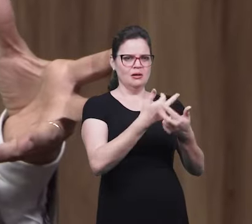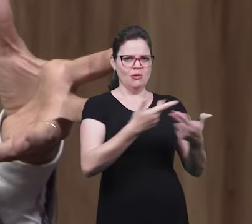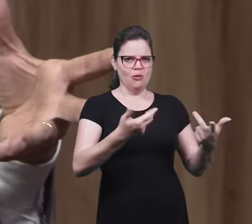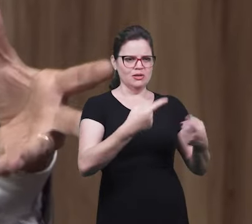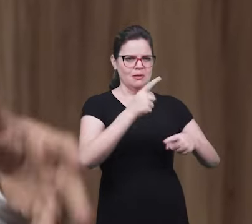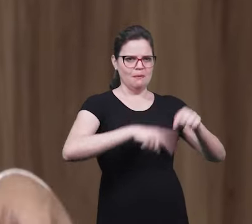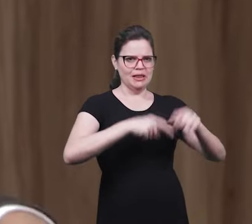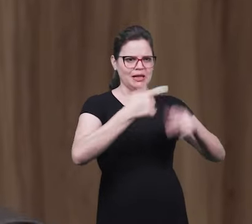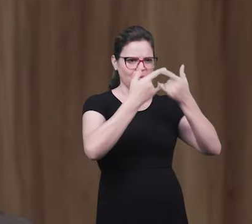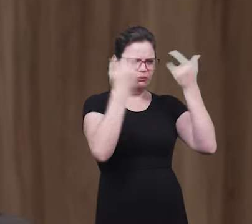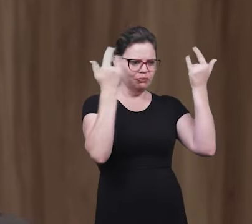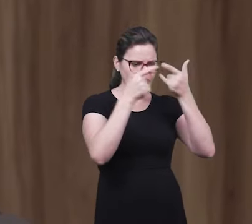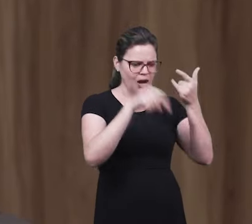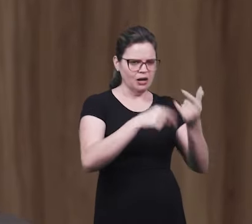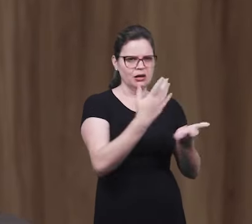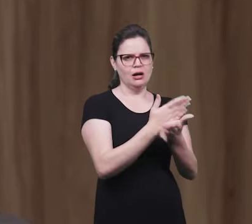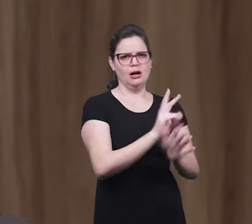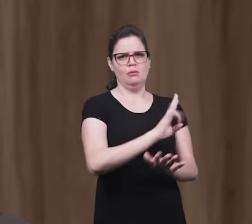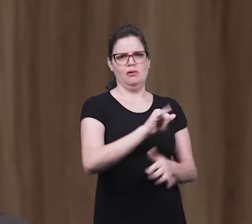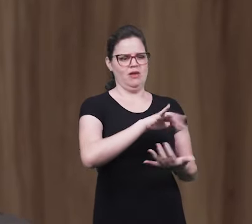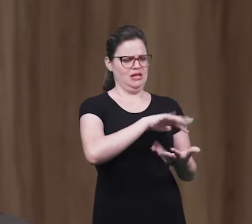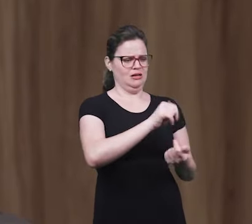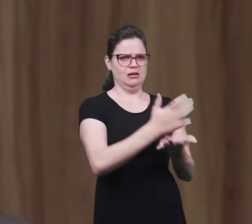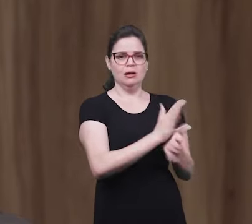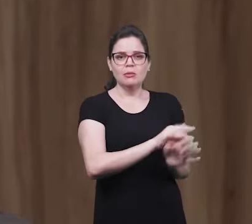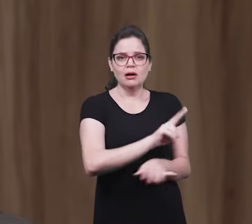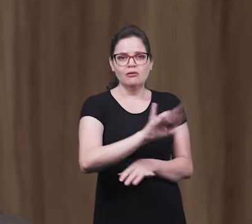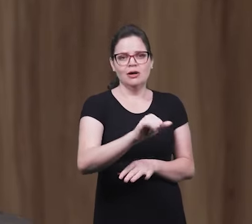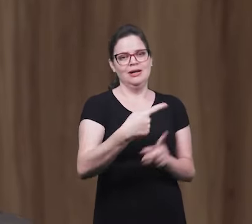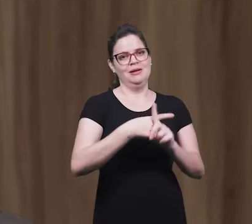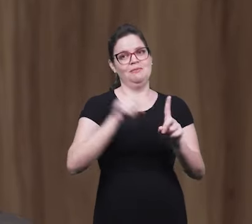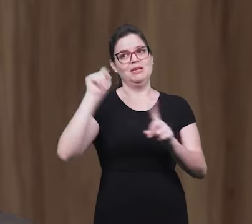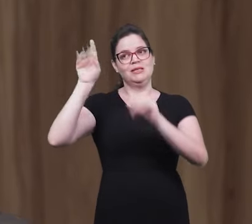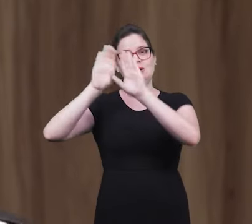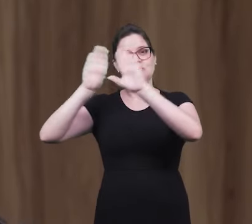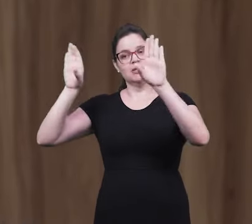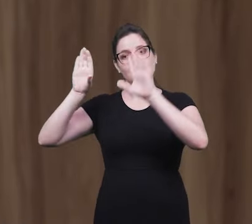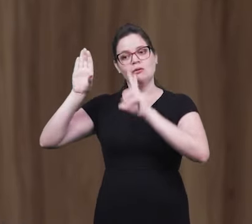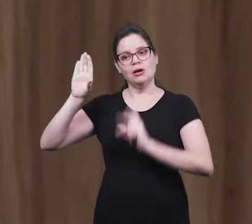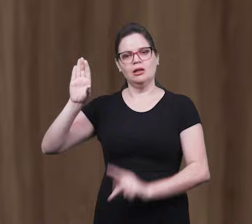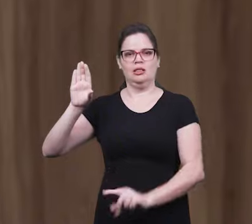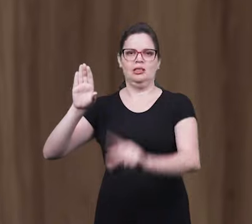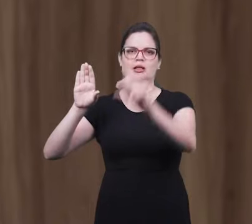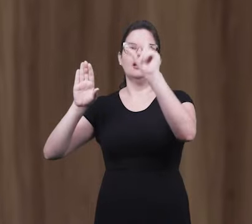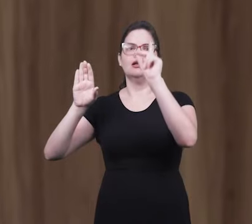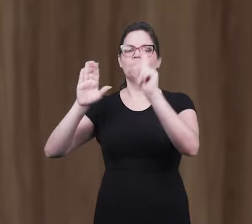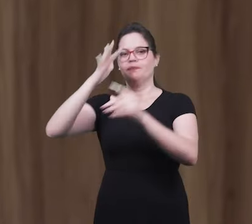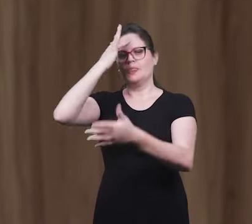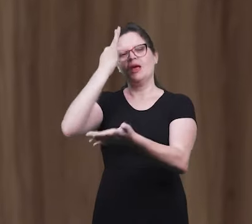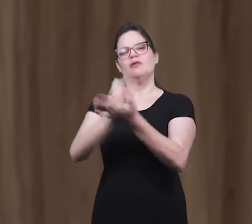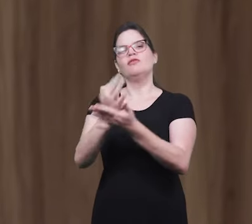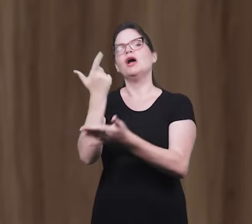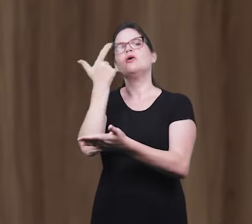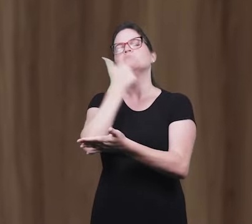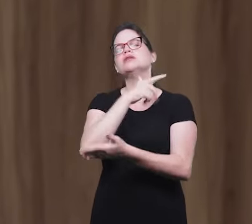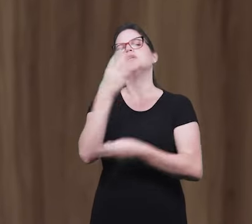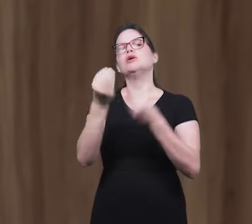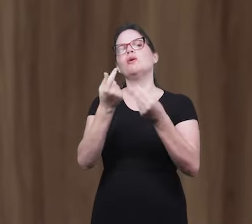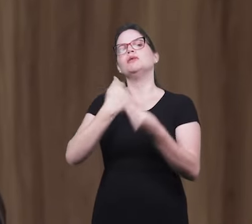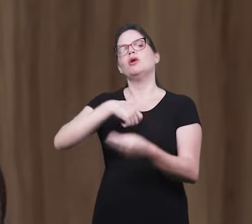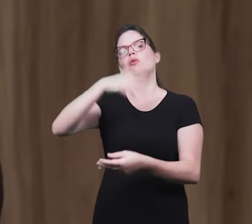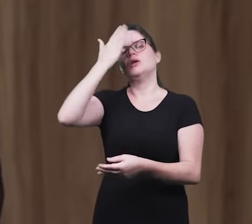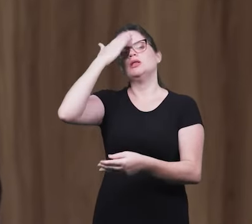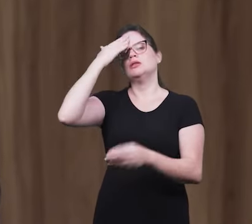passarão. Mas a palavra de Deus, que é eterna, e a fé vem pelo ouvir a palavra de Deus, a palavra viva, a palavra